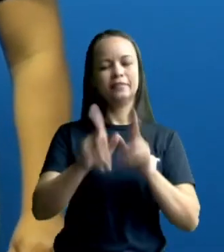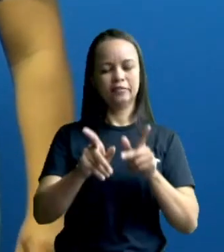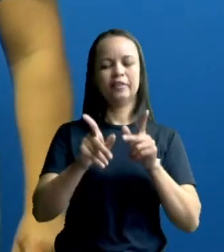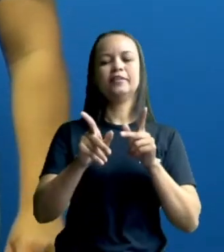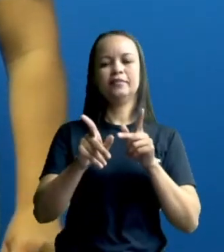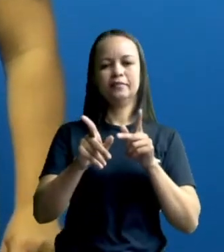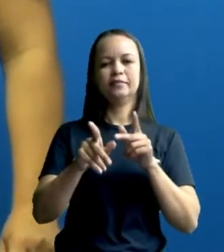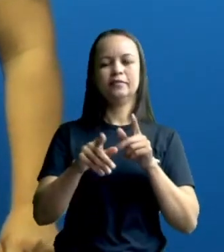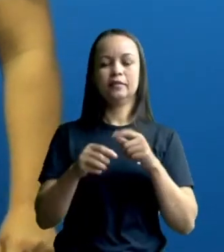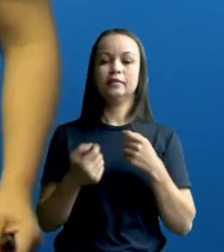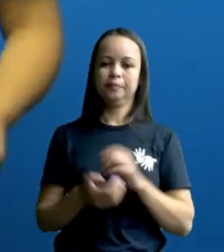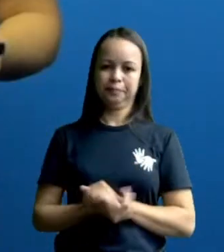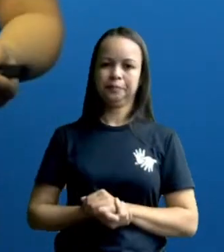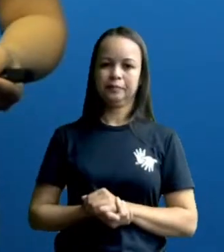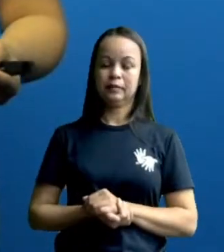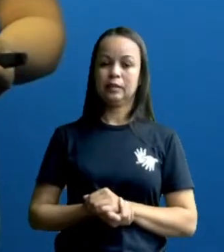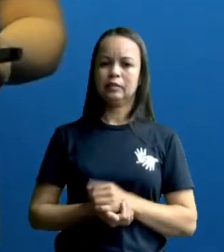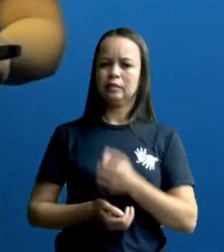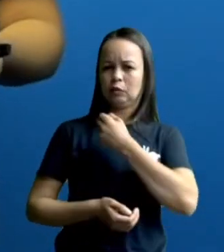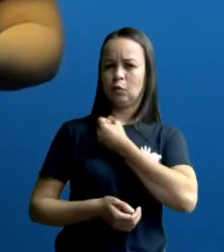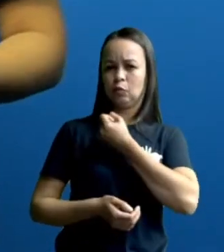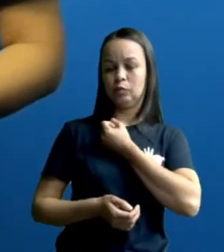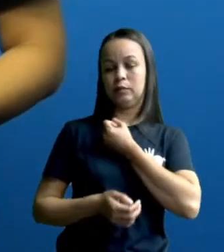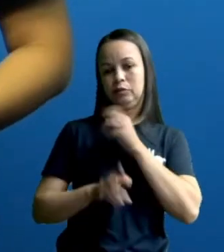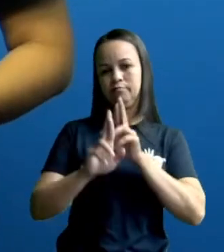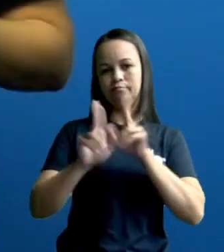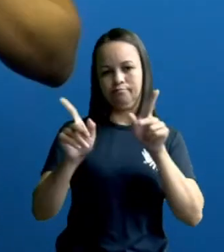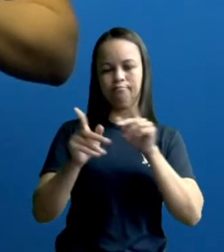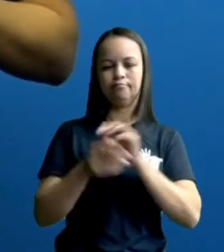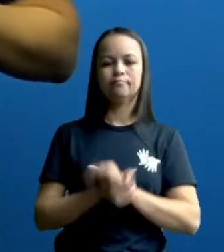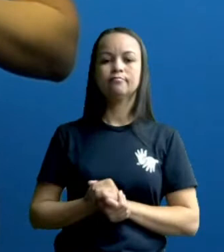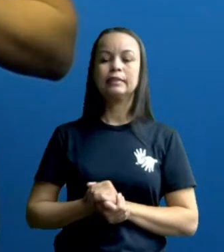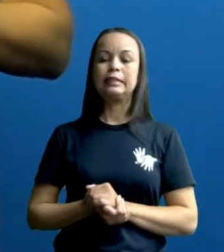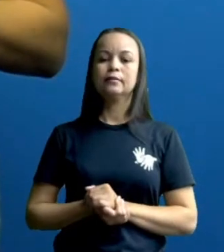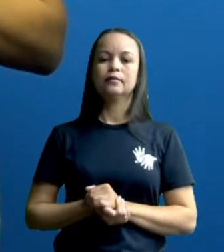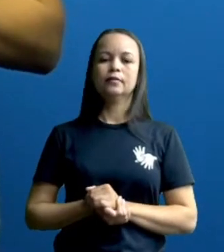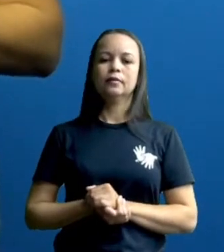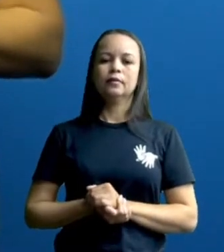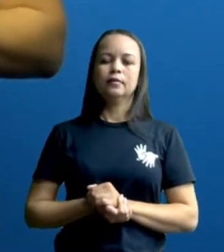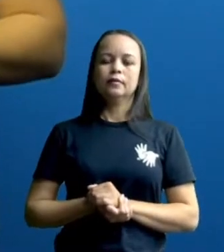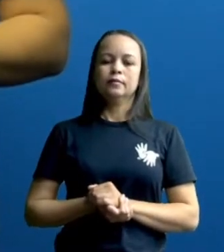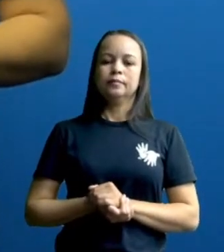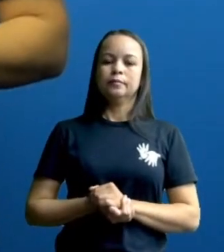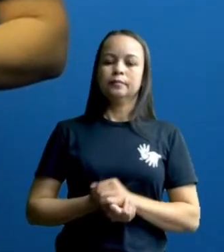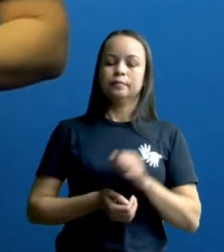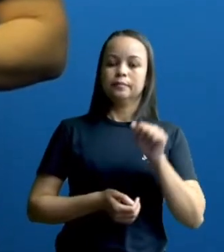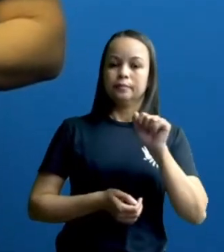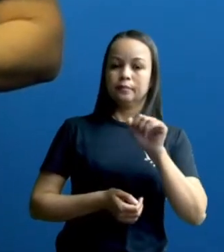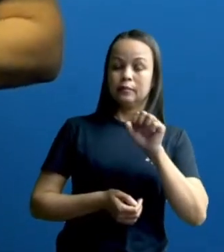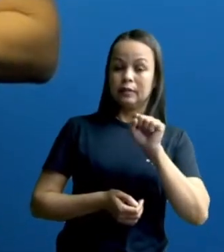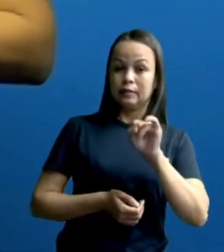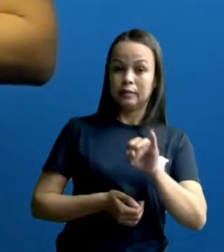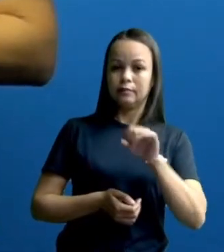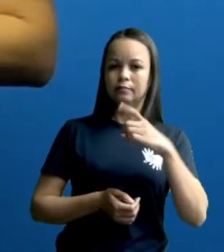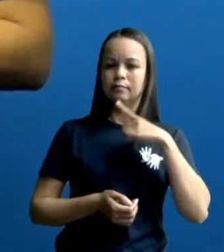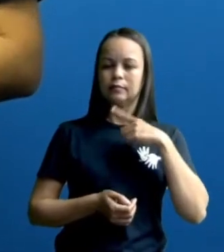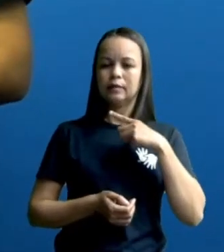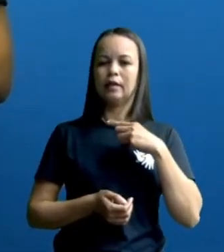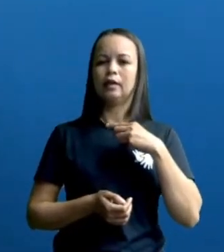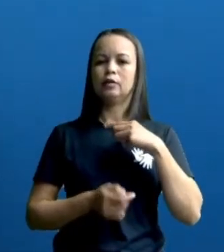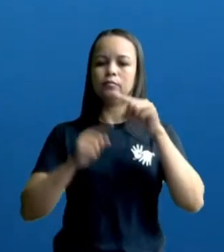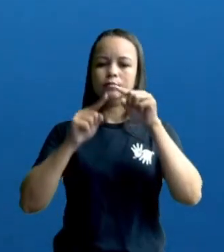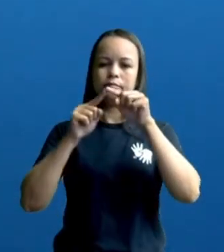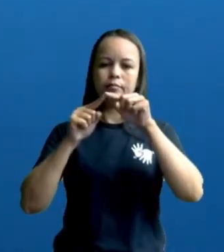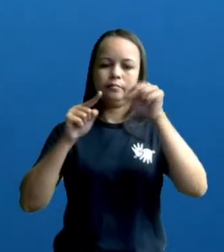Diferentes. Eles são diferentes, são números diferentes. Então, se tem um triângulo com 3 lados